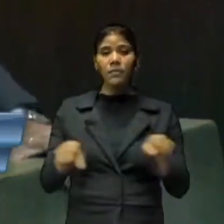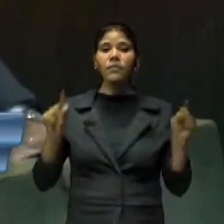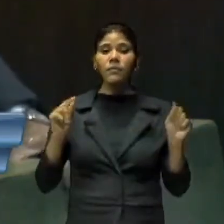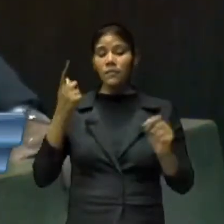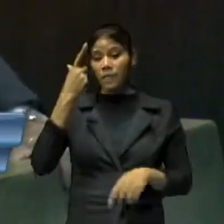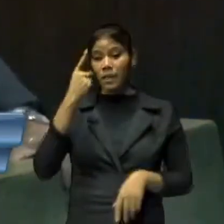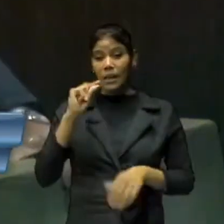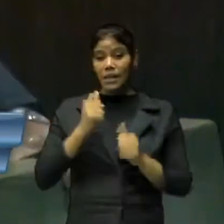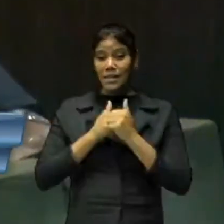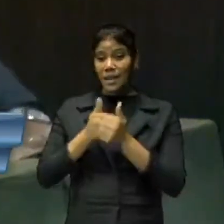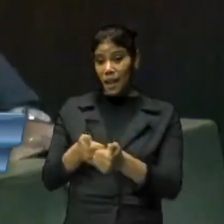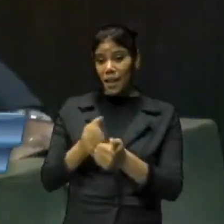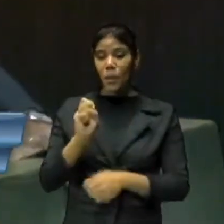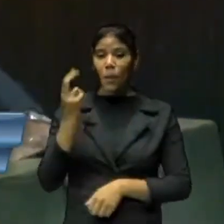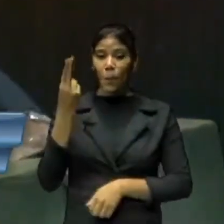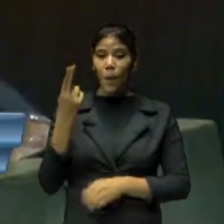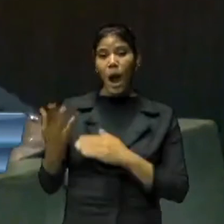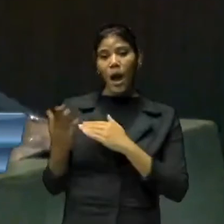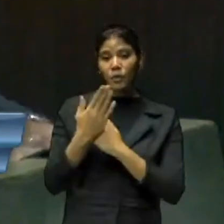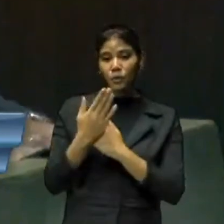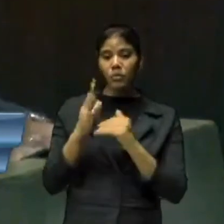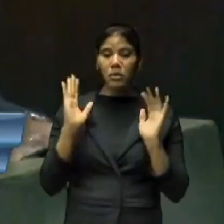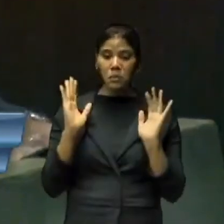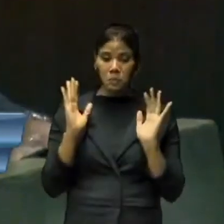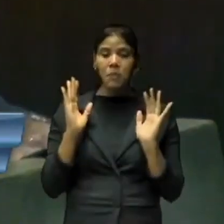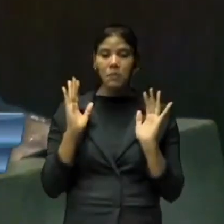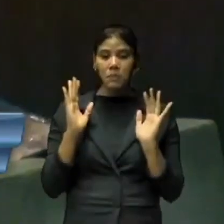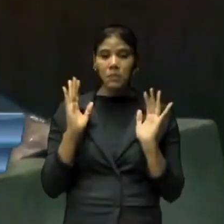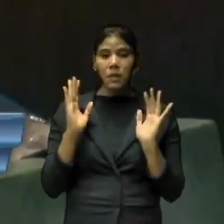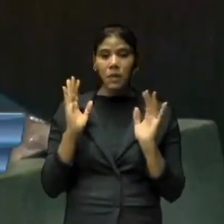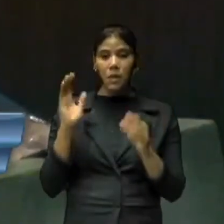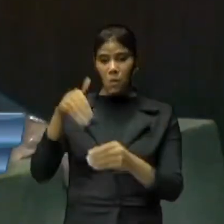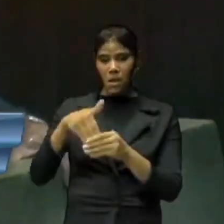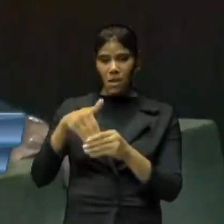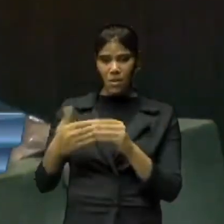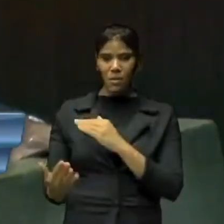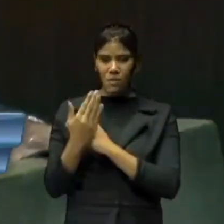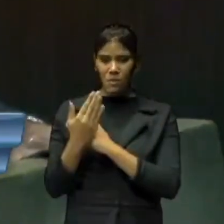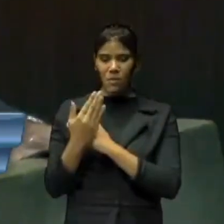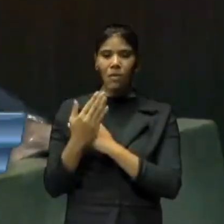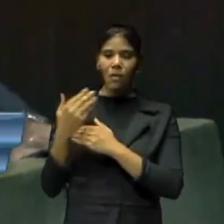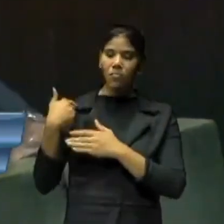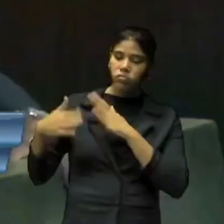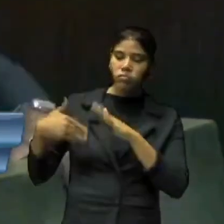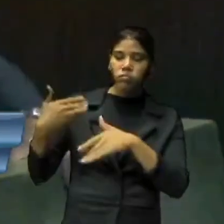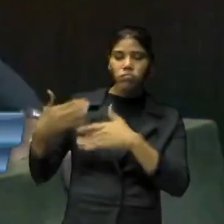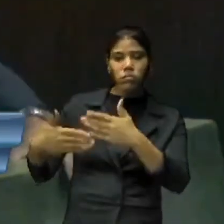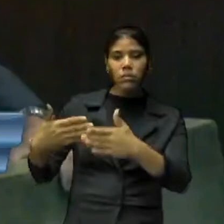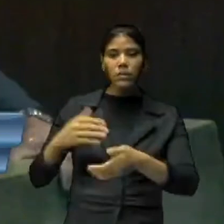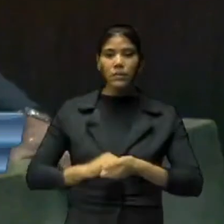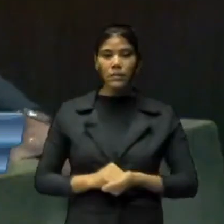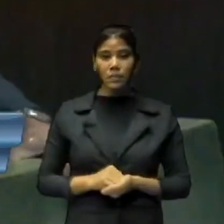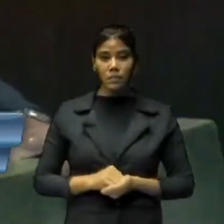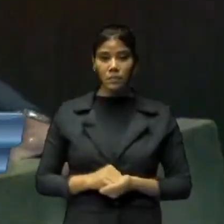para aqueles que nos seguem, ou que nos ajudam, é melhor dizer assim, aquele eleitor que me ajuda, vem me ajudando em